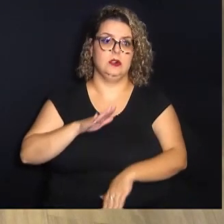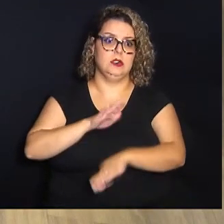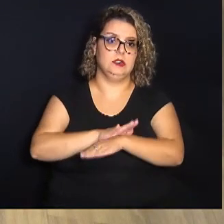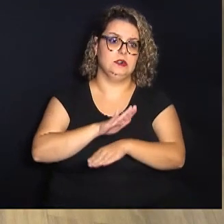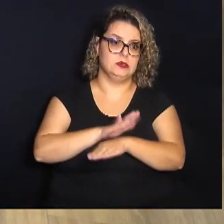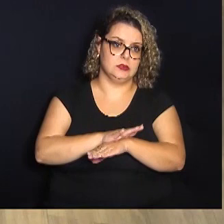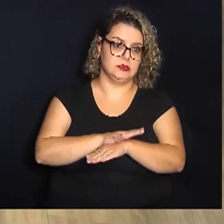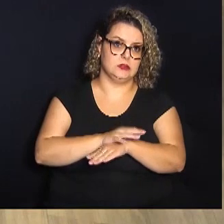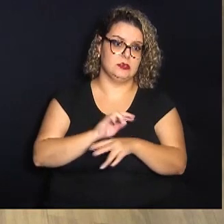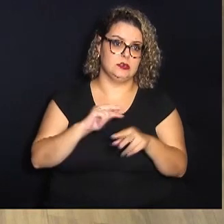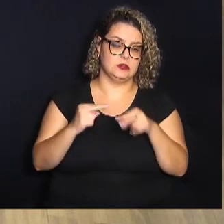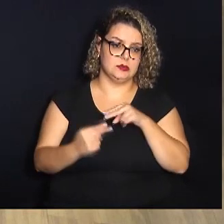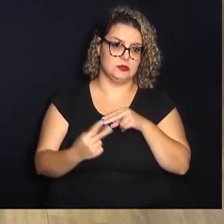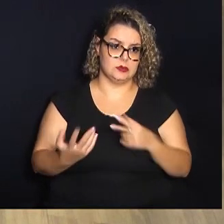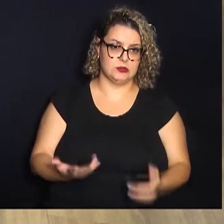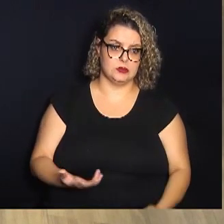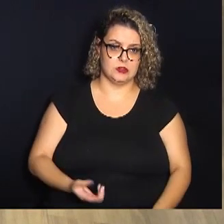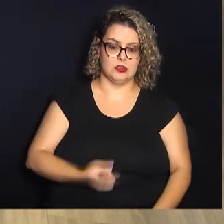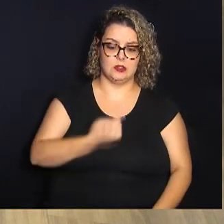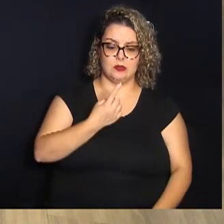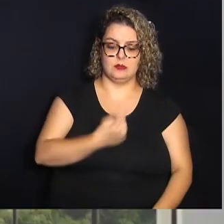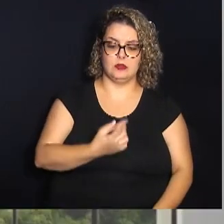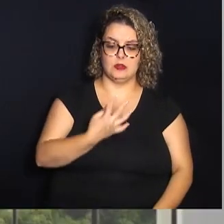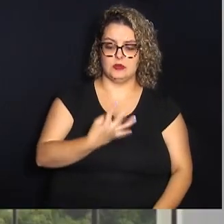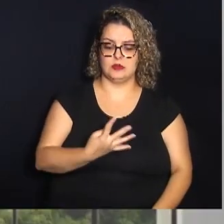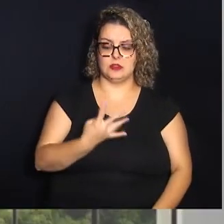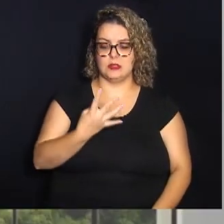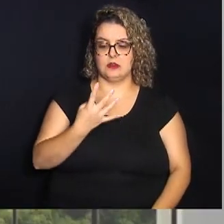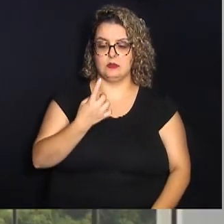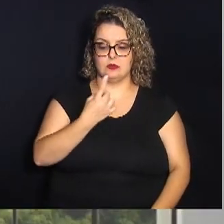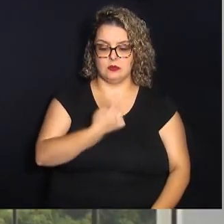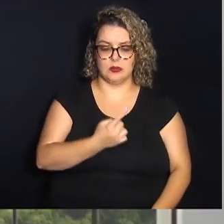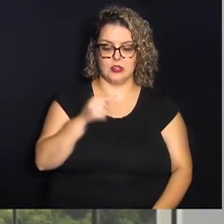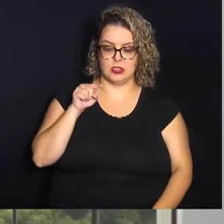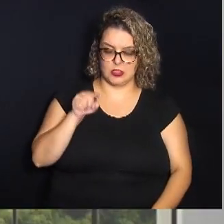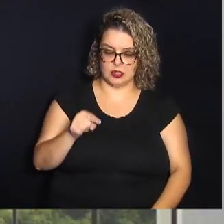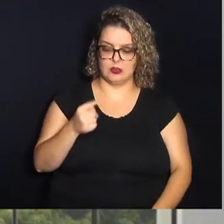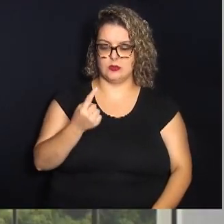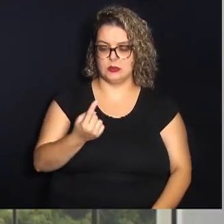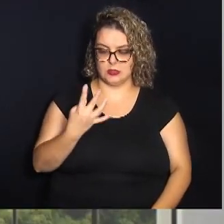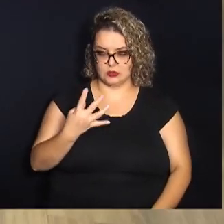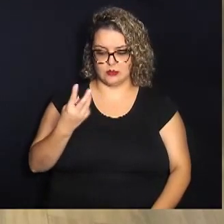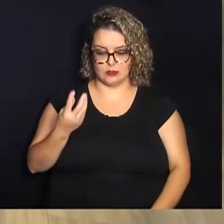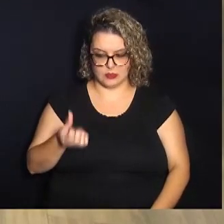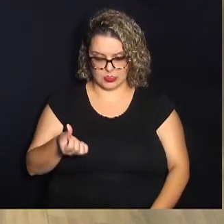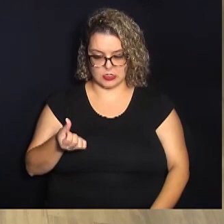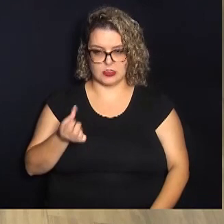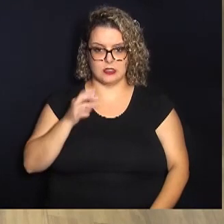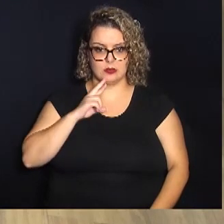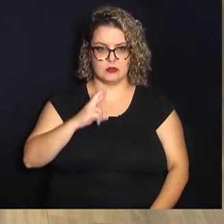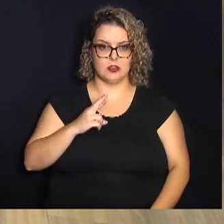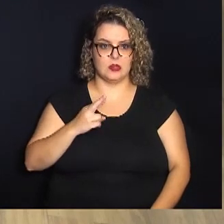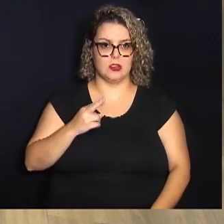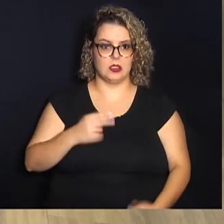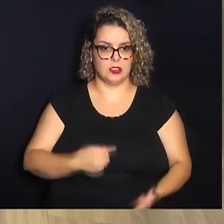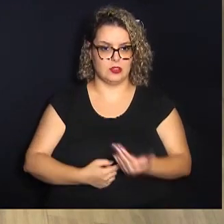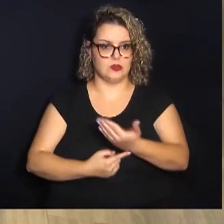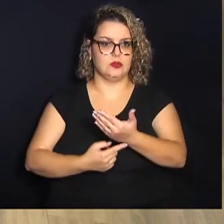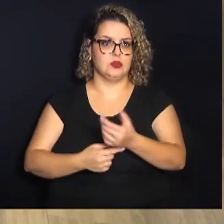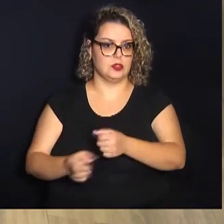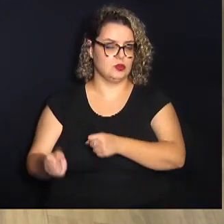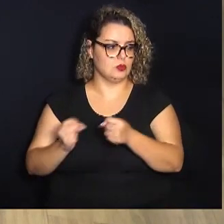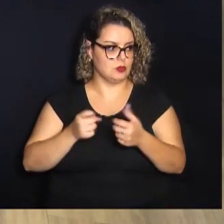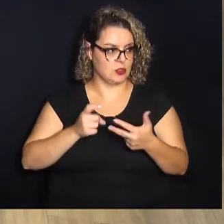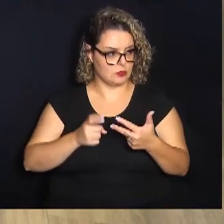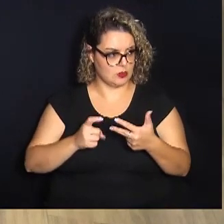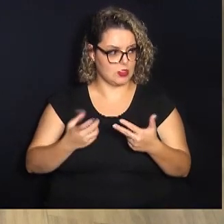e 1.146 usuários responderam. Tecnologia tem que estar a serviço do Poder Executivo